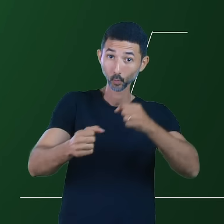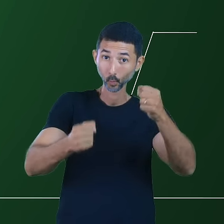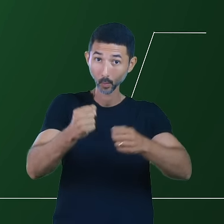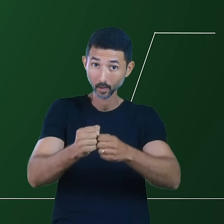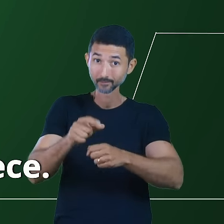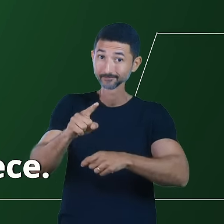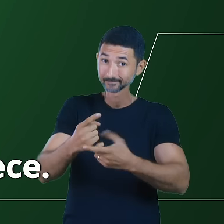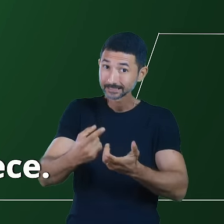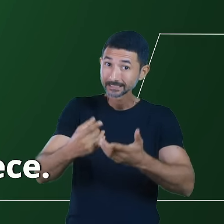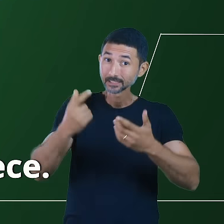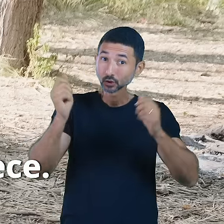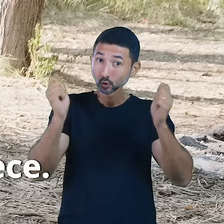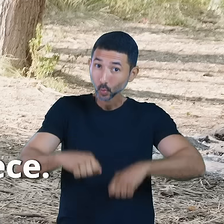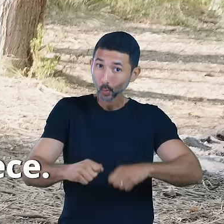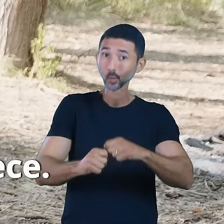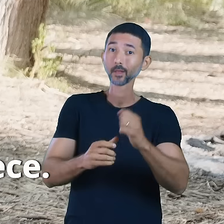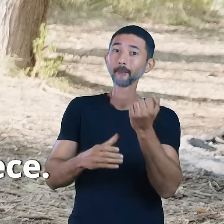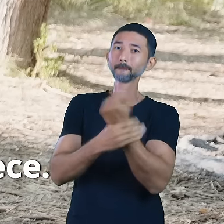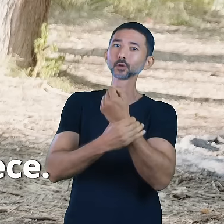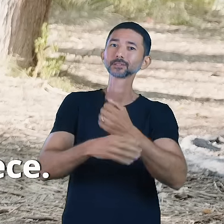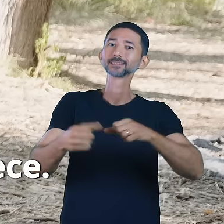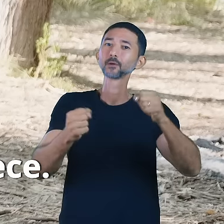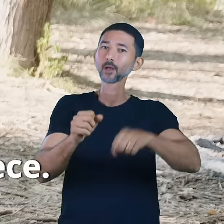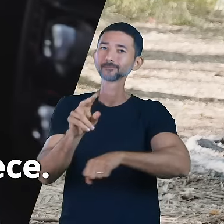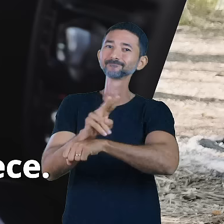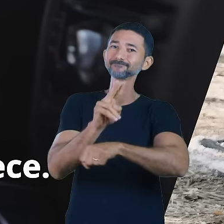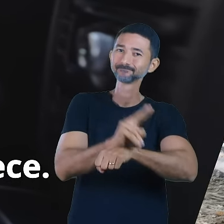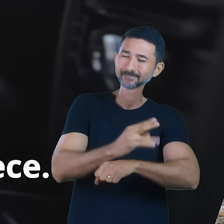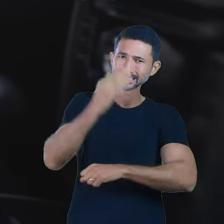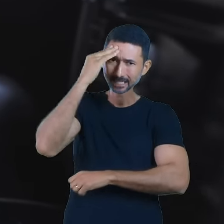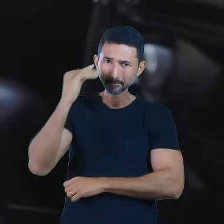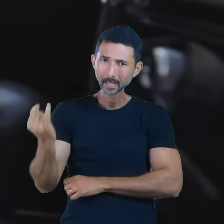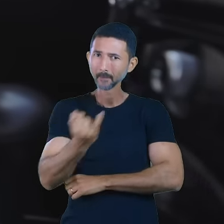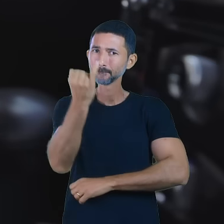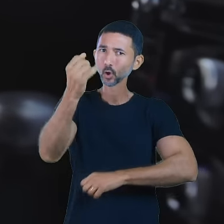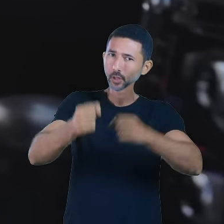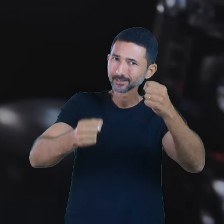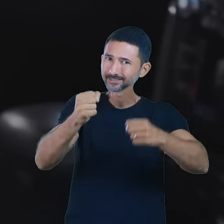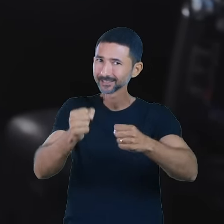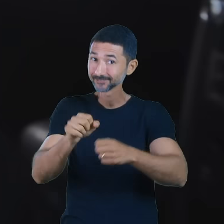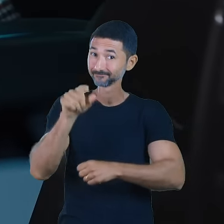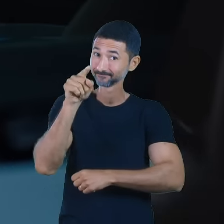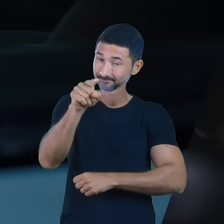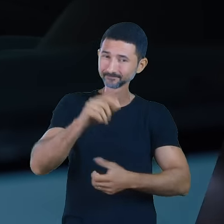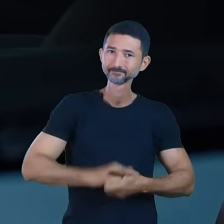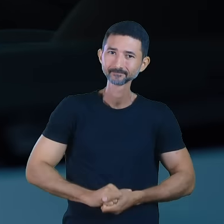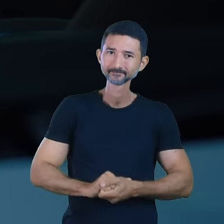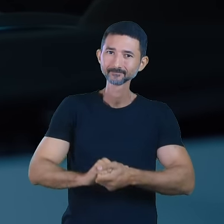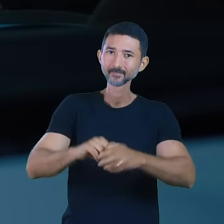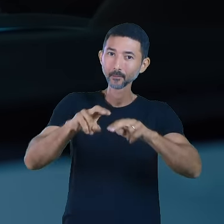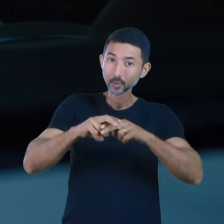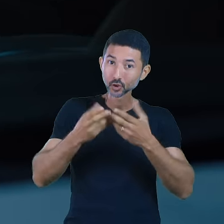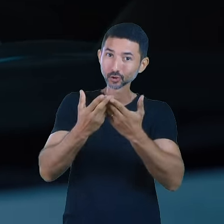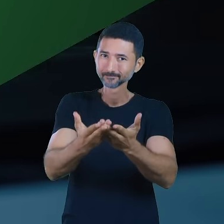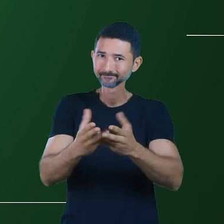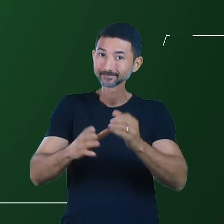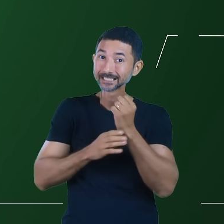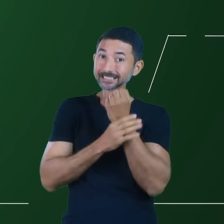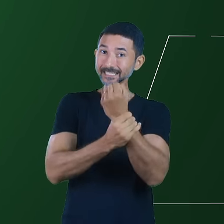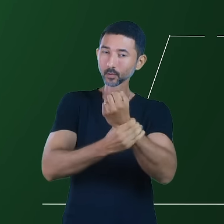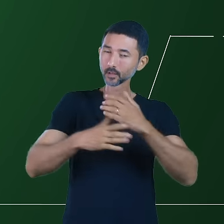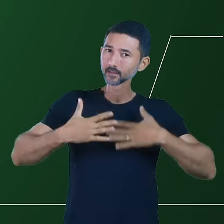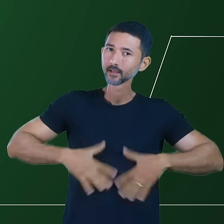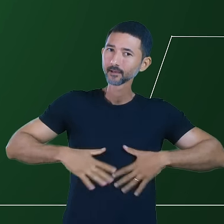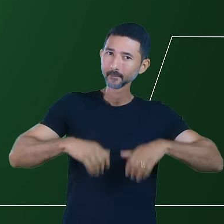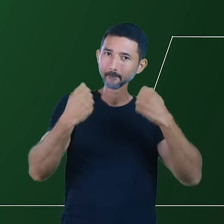Com o seguro Alto, você assegura a proteção que seu carro merece. Sabemos o quanto seu veículo é valioso para você e, por isso, oferecemos